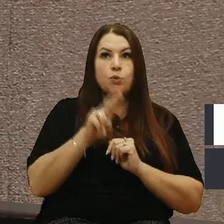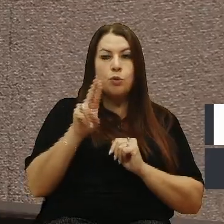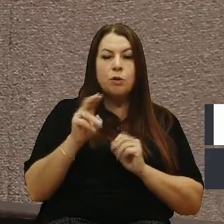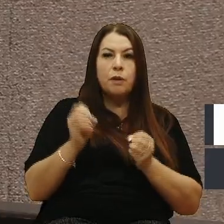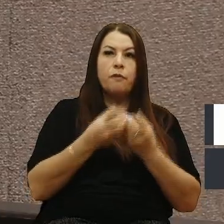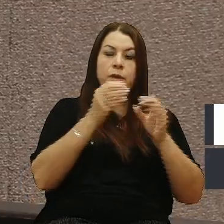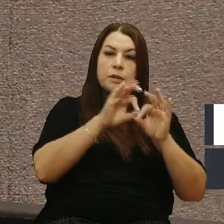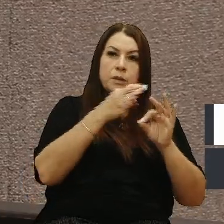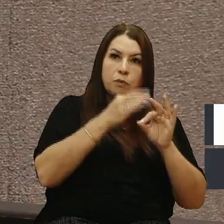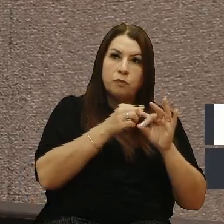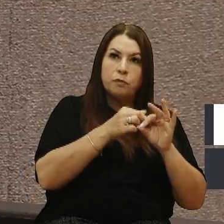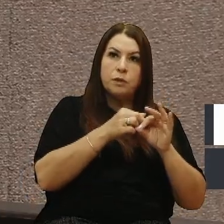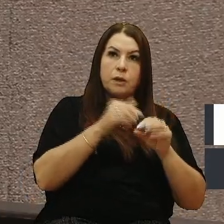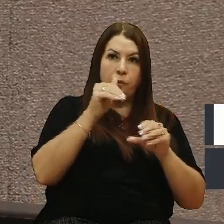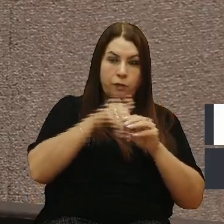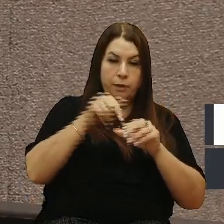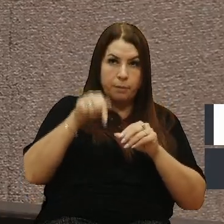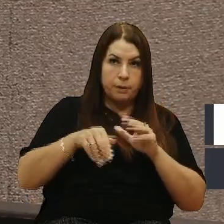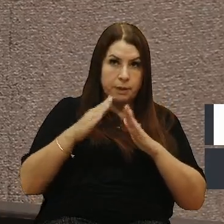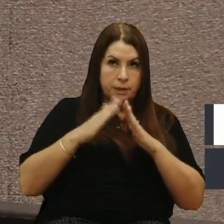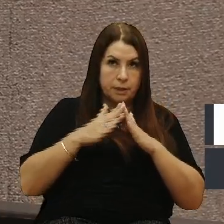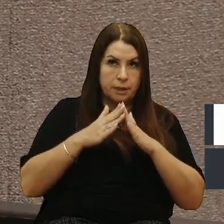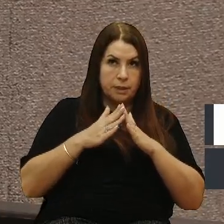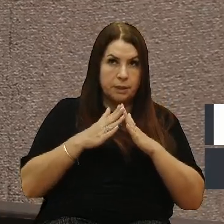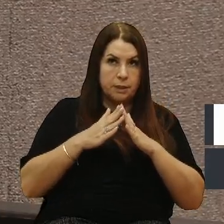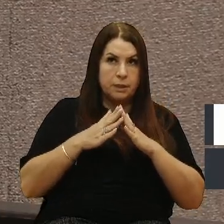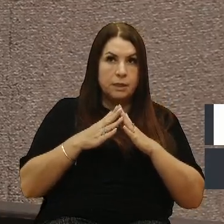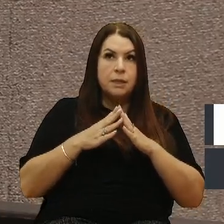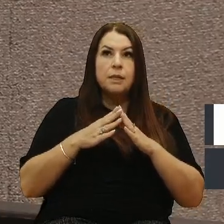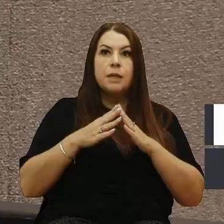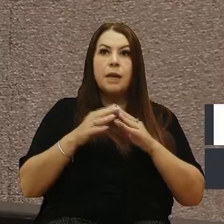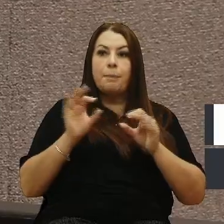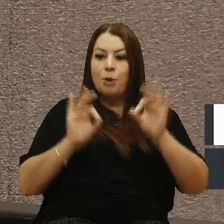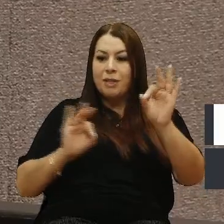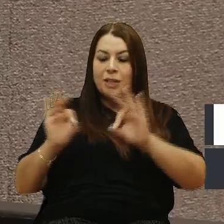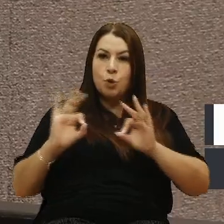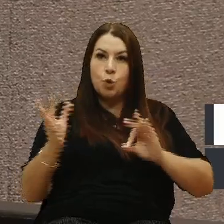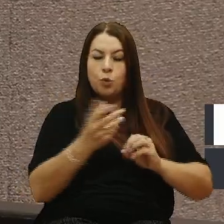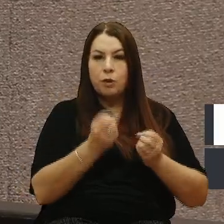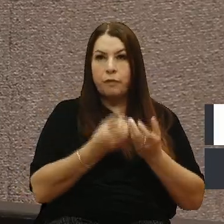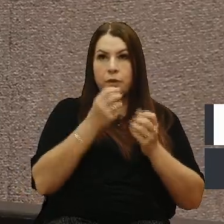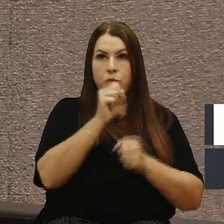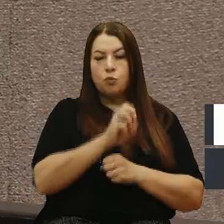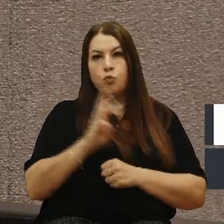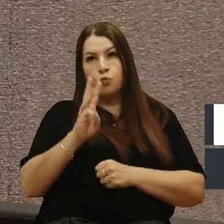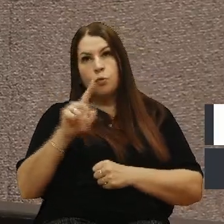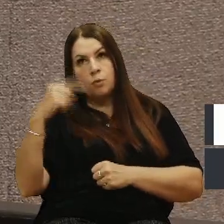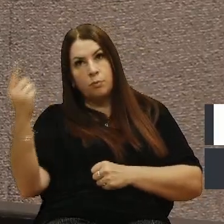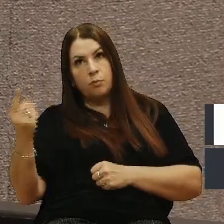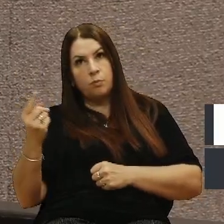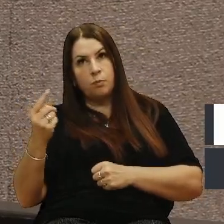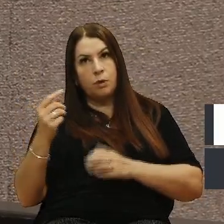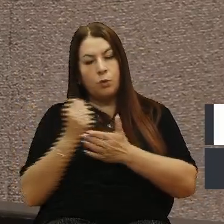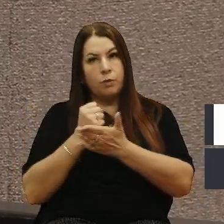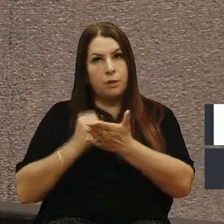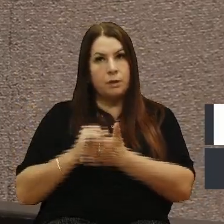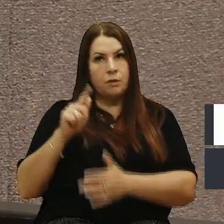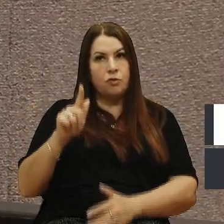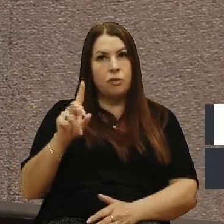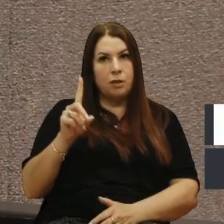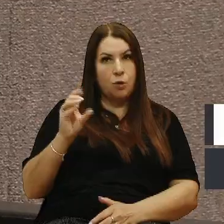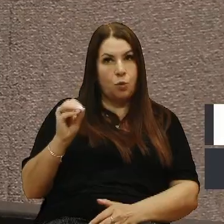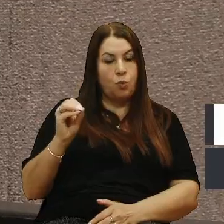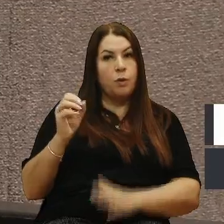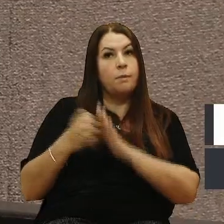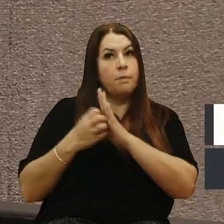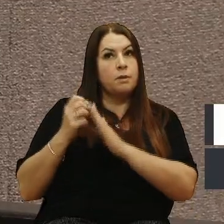Festa da Uva, que foi votado por esta casa, é para a construção de toda a festa. Os shows são uma contratação independente. A GDO é a empresa, por exemplo, que